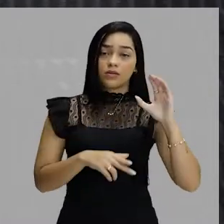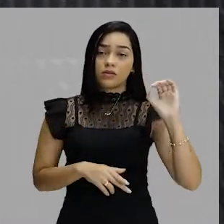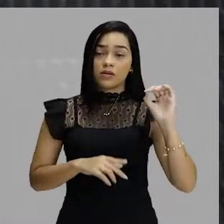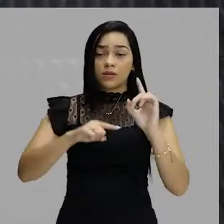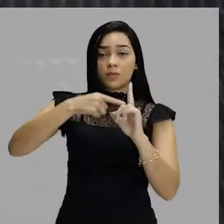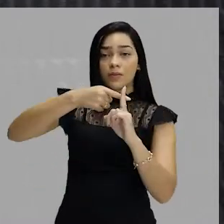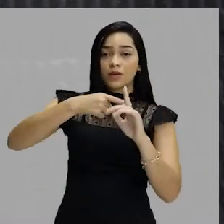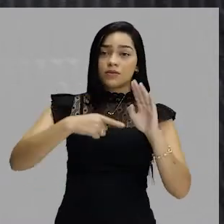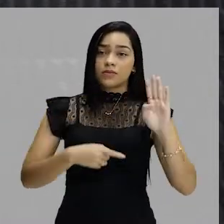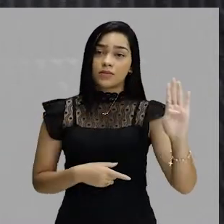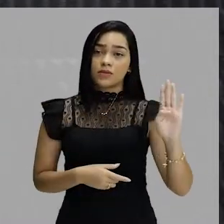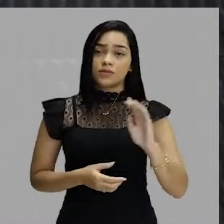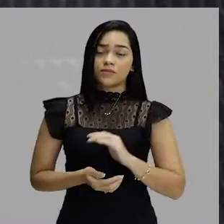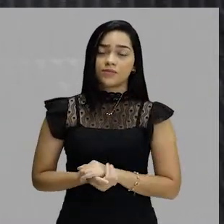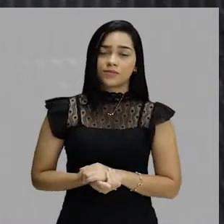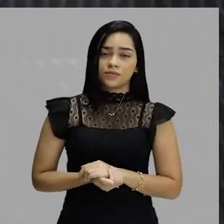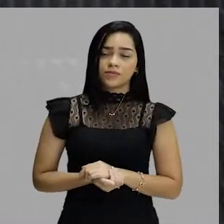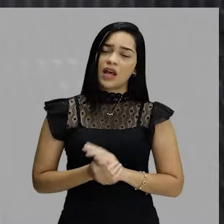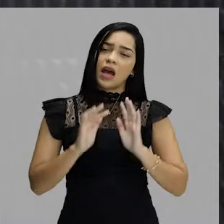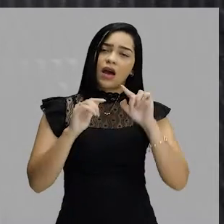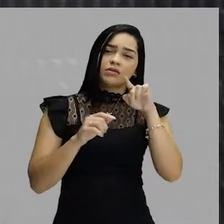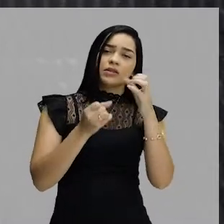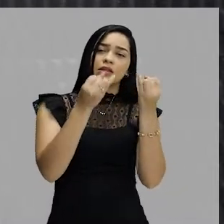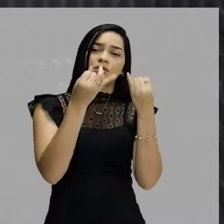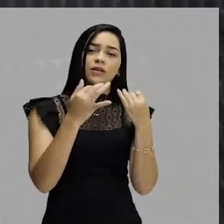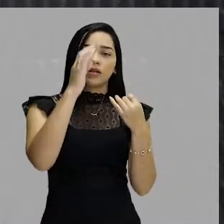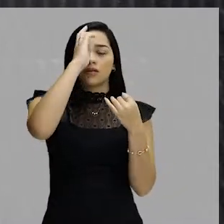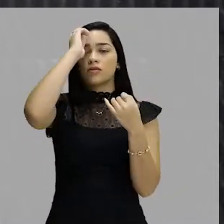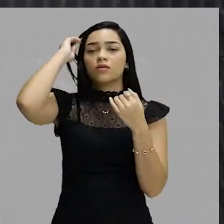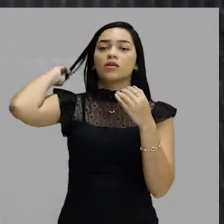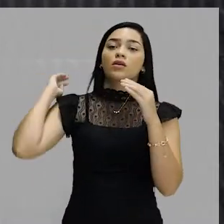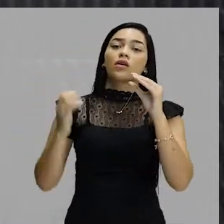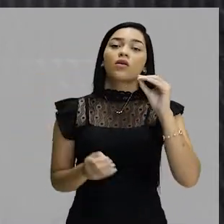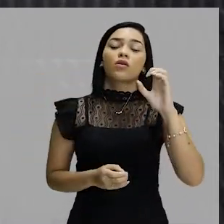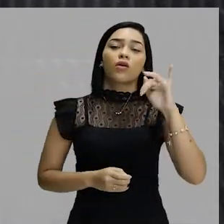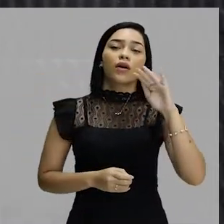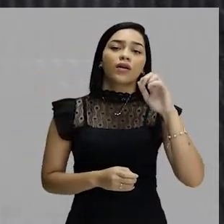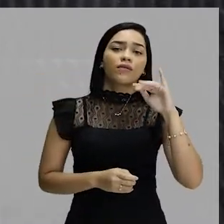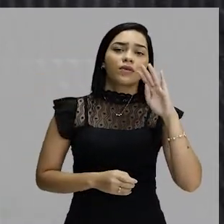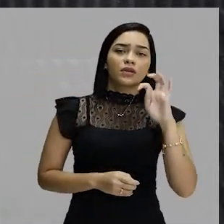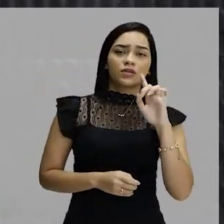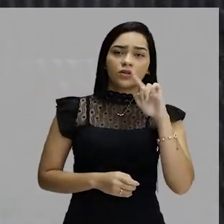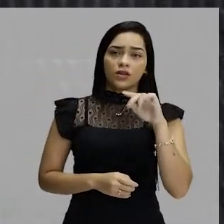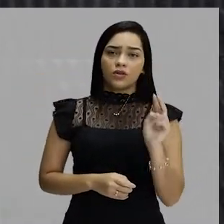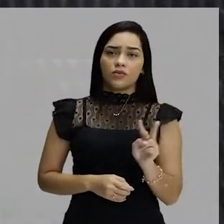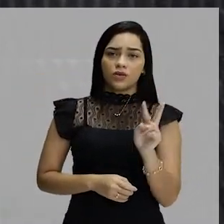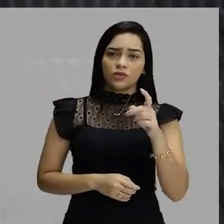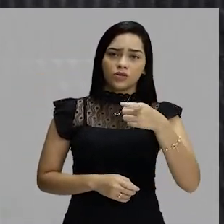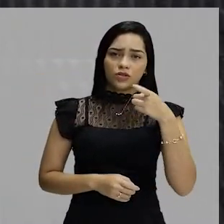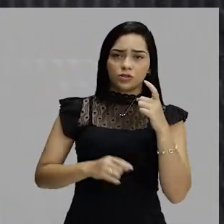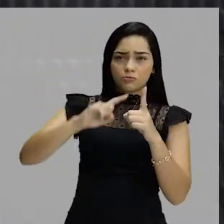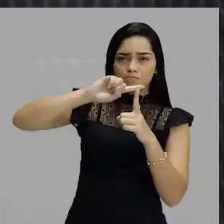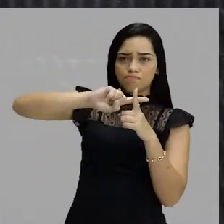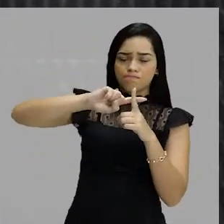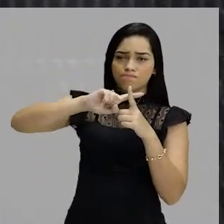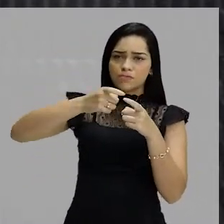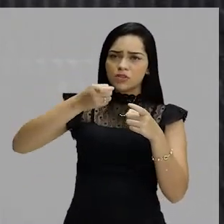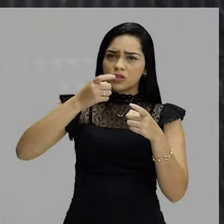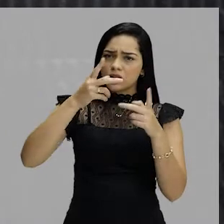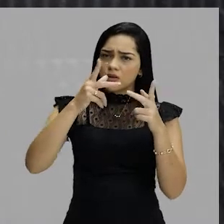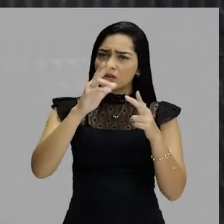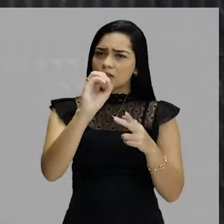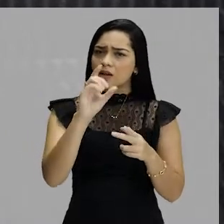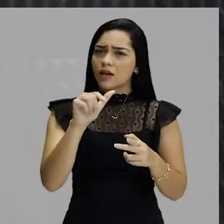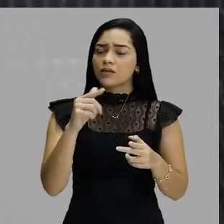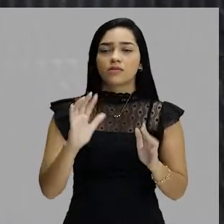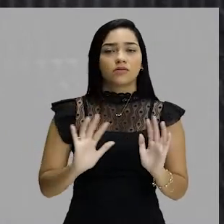b. Certo? Só se eu estou falando que o coeficiente linear é o valor de y quando o x for zero.